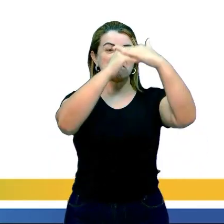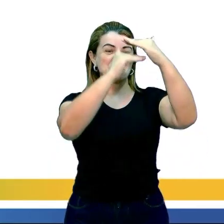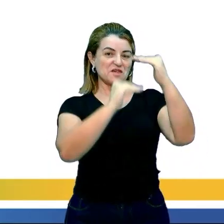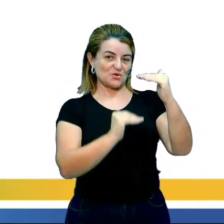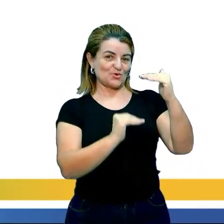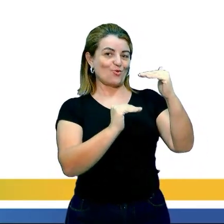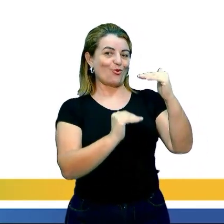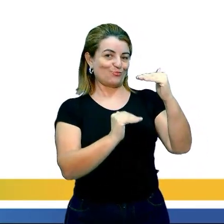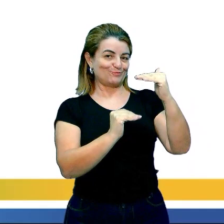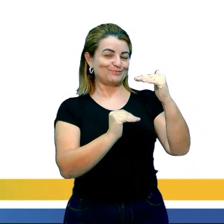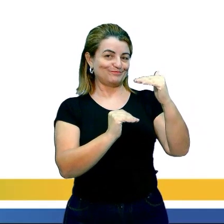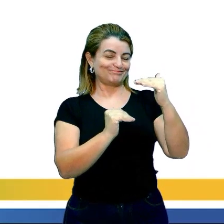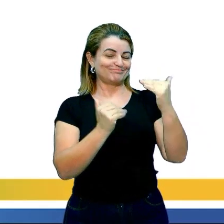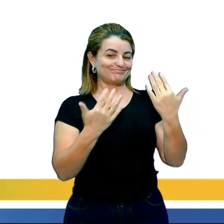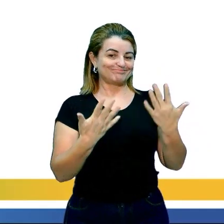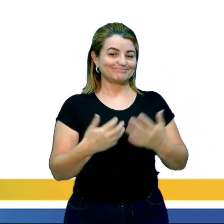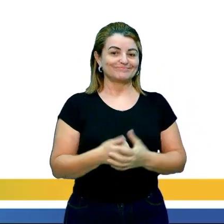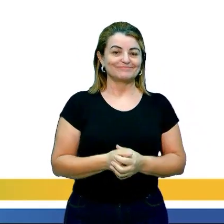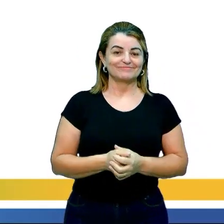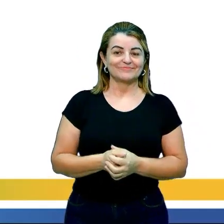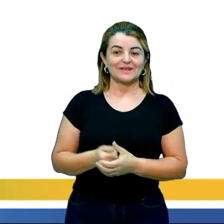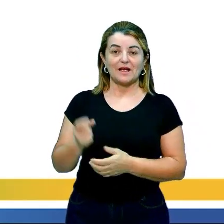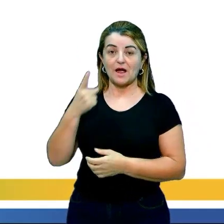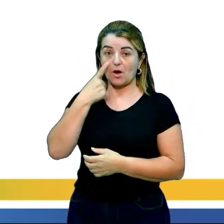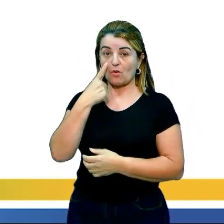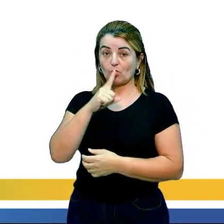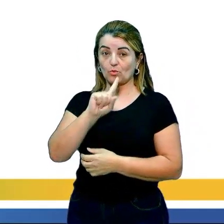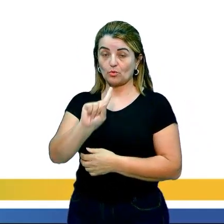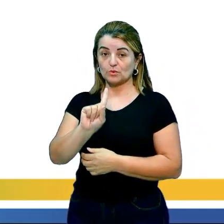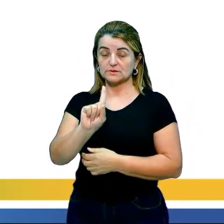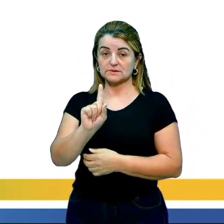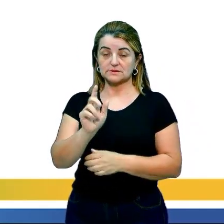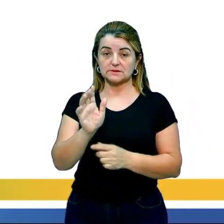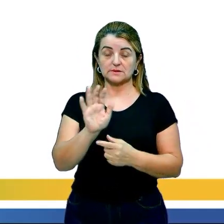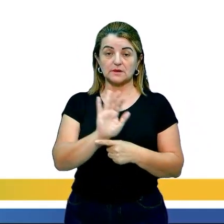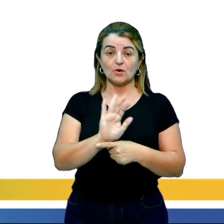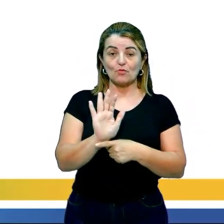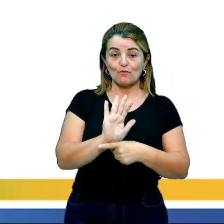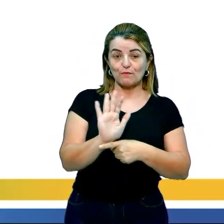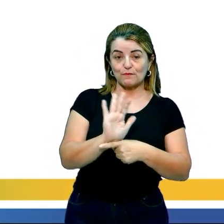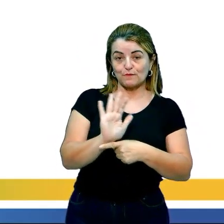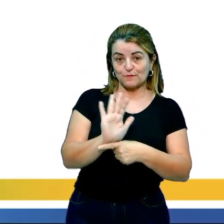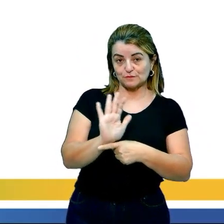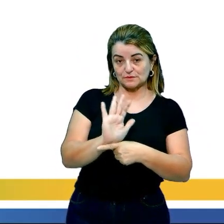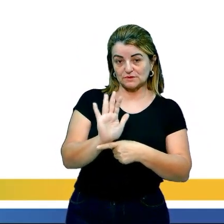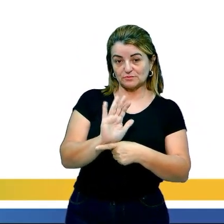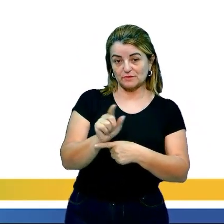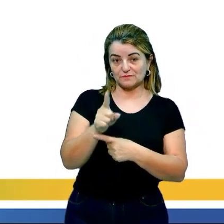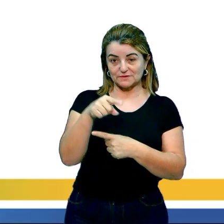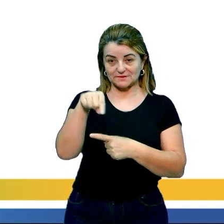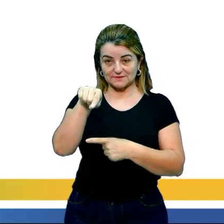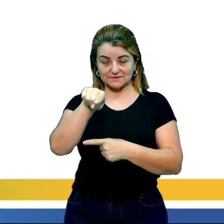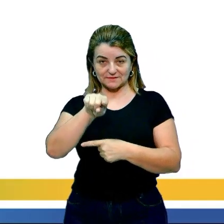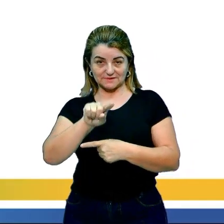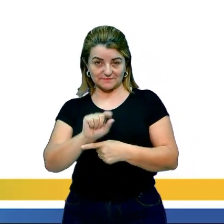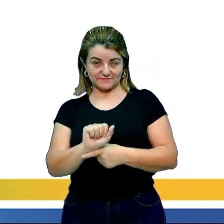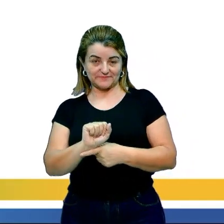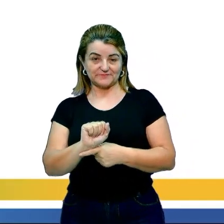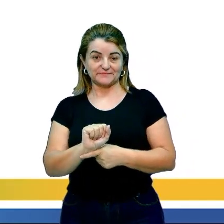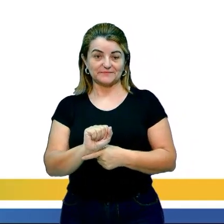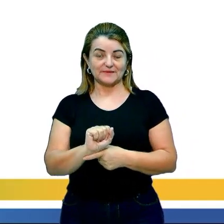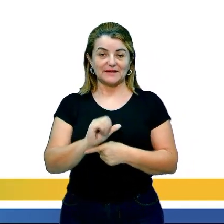inferiores né E aí eu trago para vocês para a gente encerrar a nossa aula né o nosso